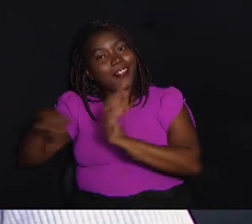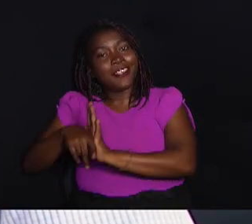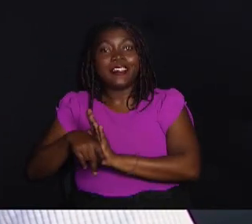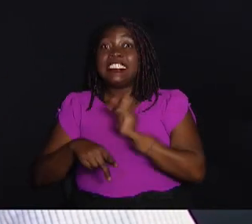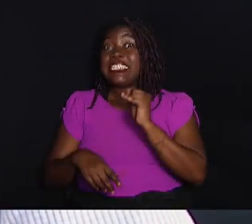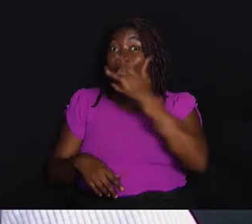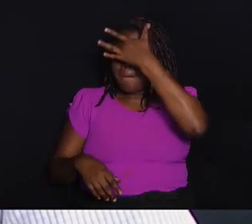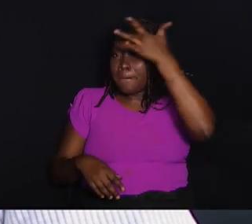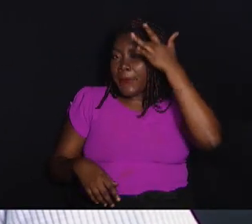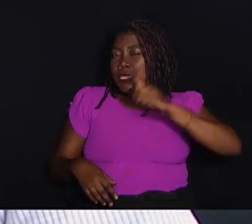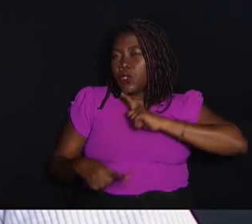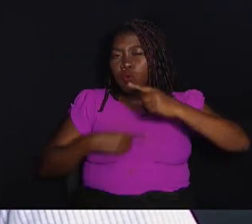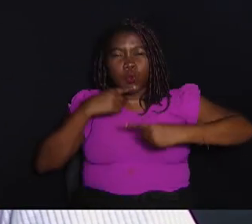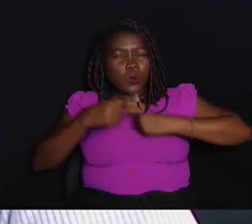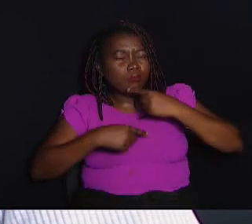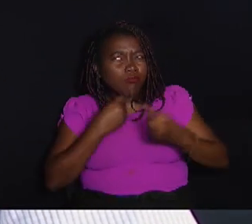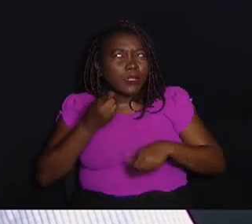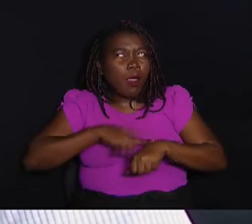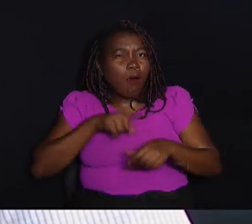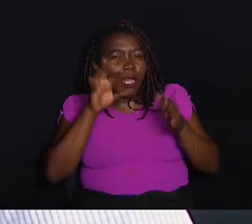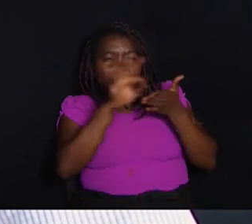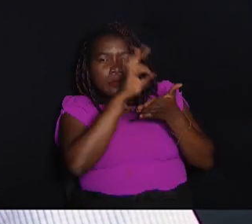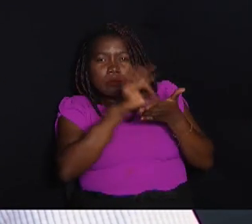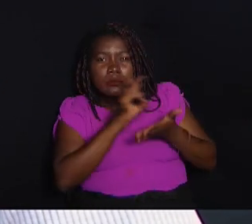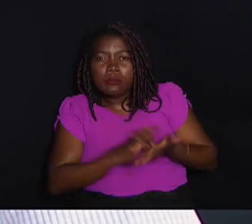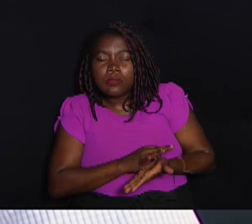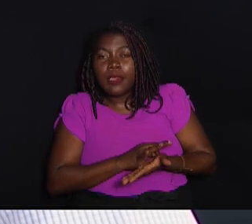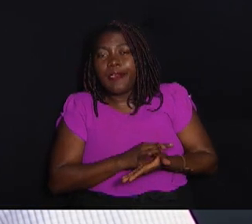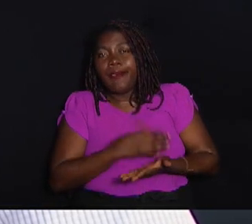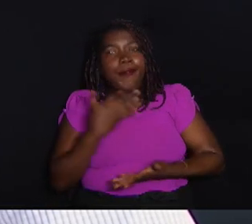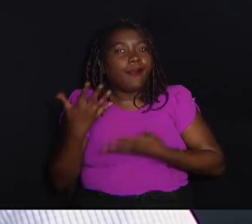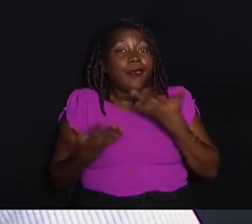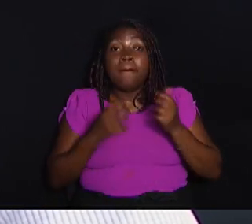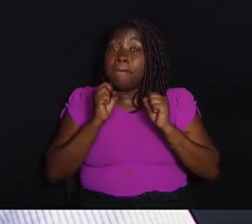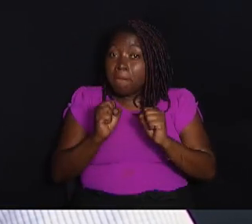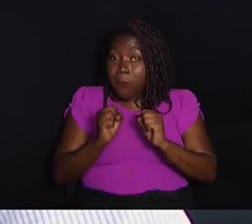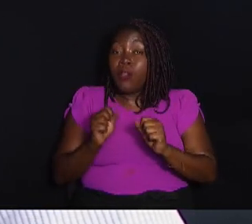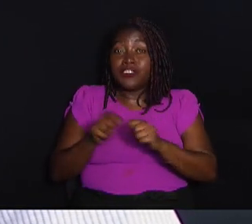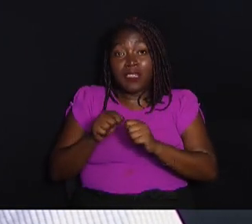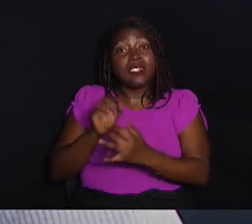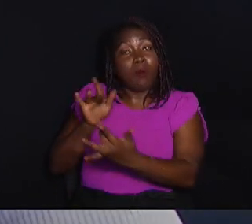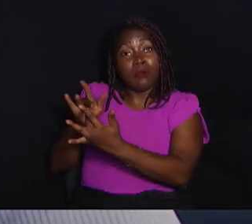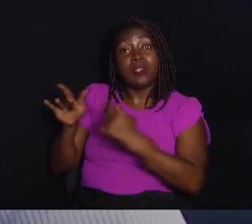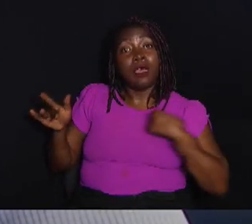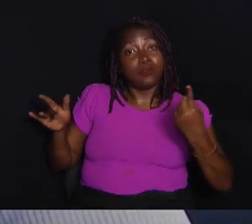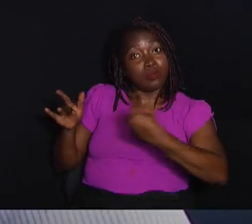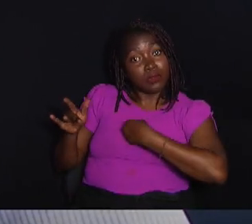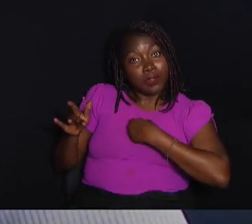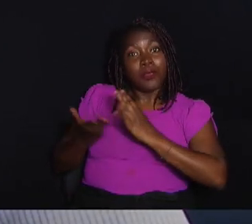pessoa tiver alguma dúvida na hora do preenchimento ela pode fazer contato conosco pelo